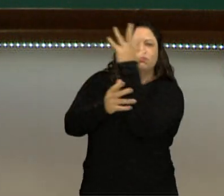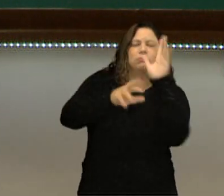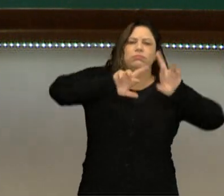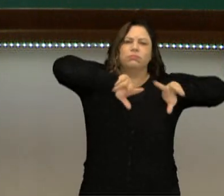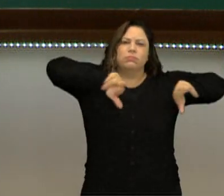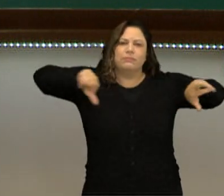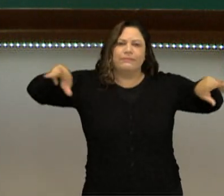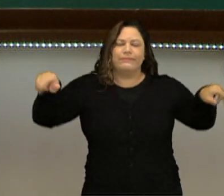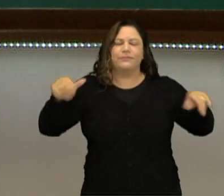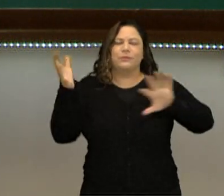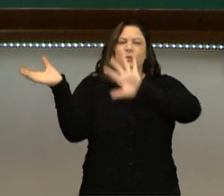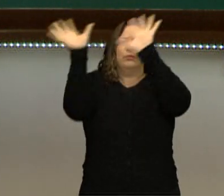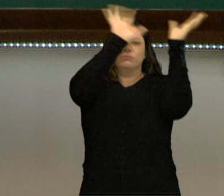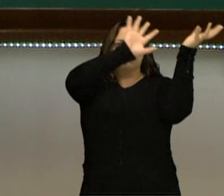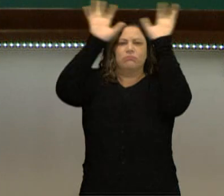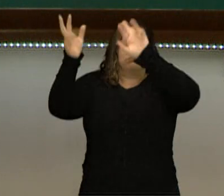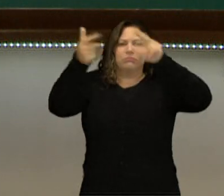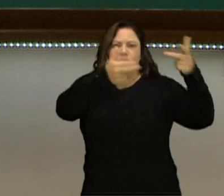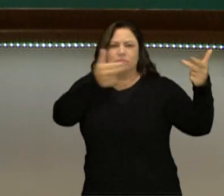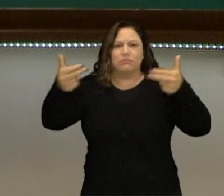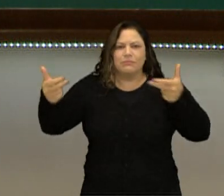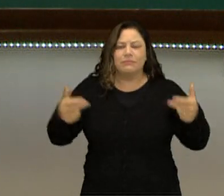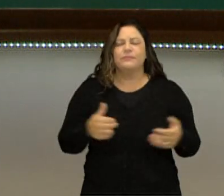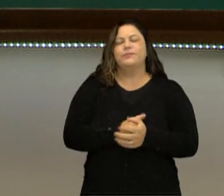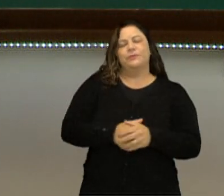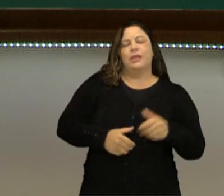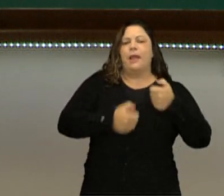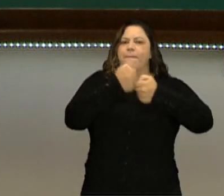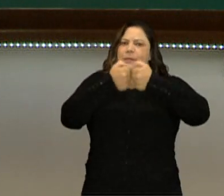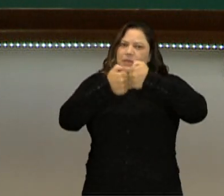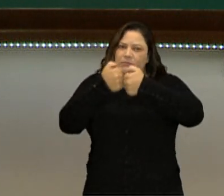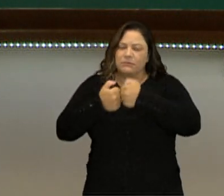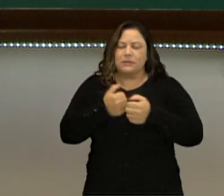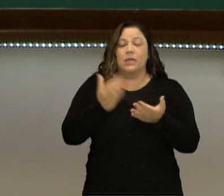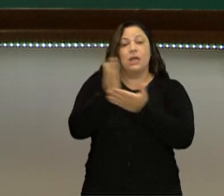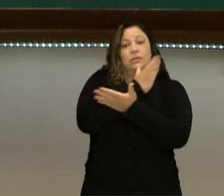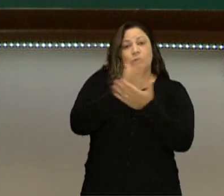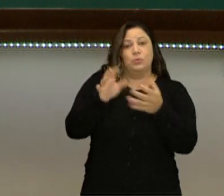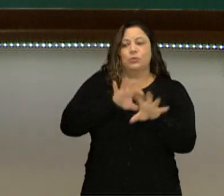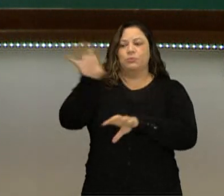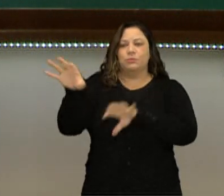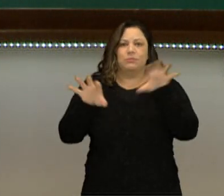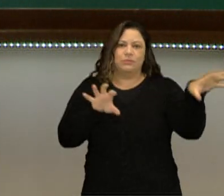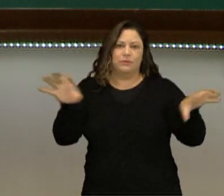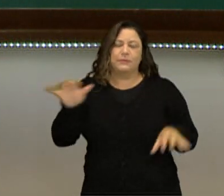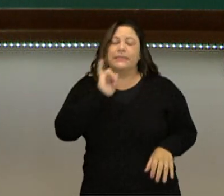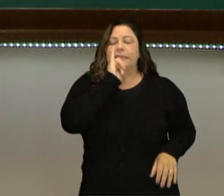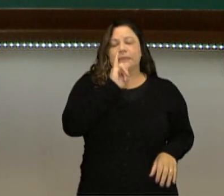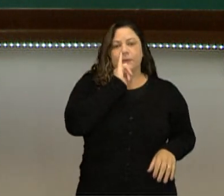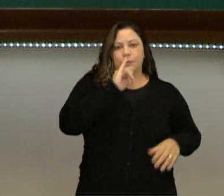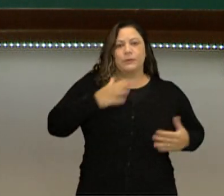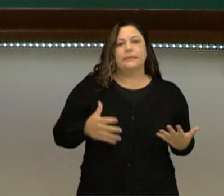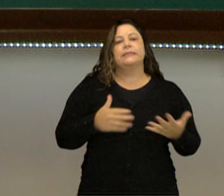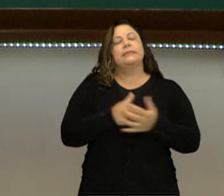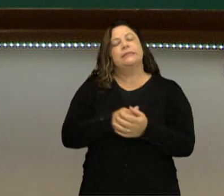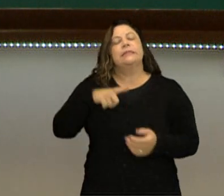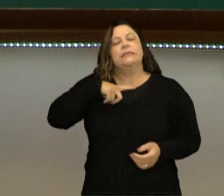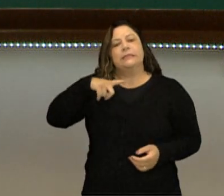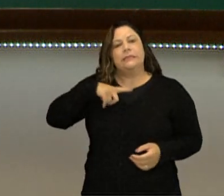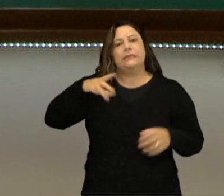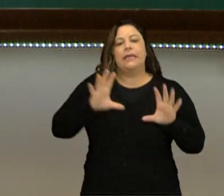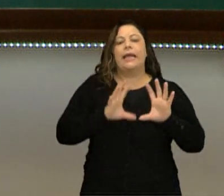são muitos fenômenos, então a física, ela dividiu em partes. Por exemplo, você tem a parte